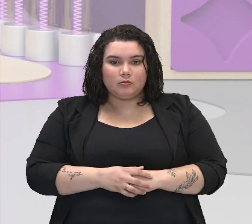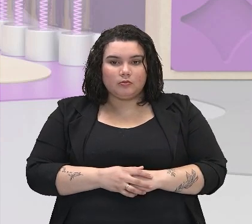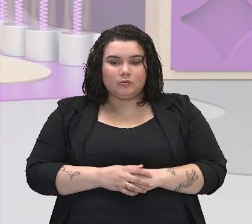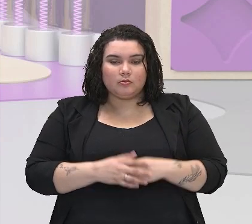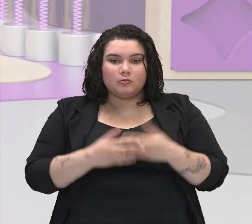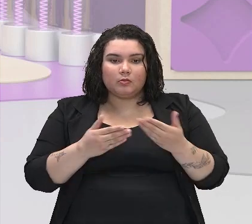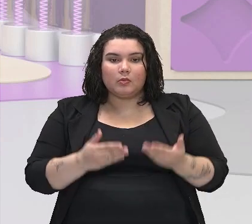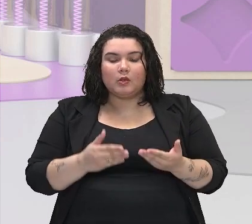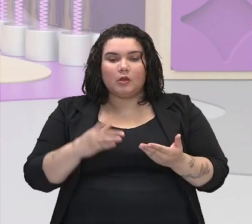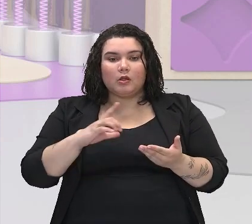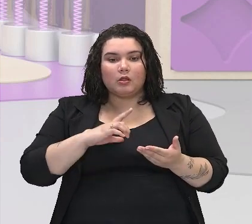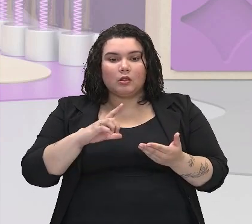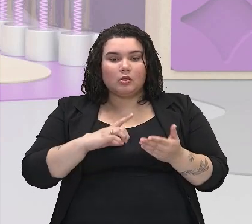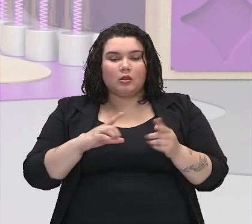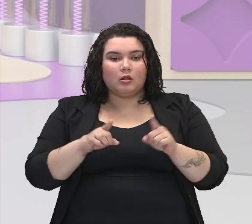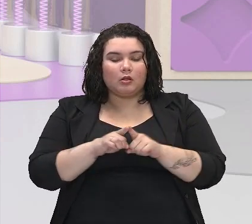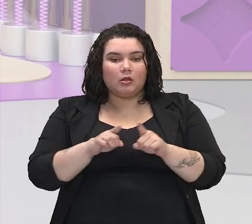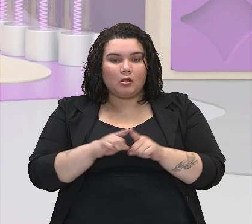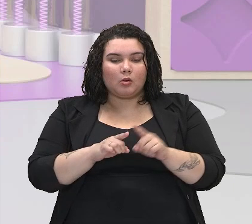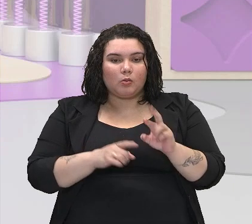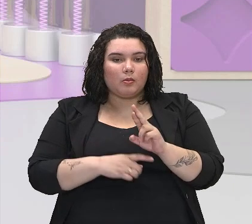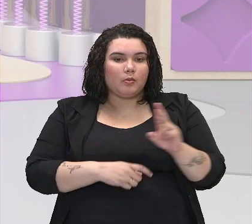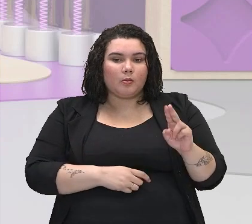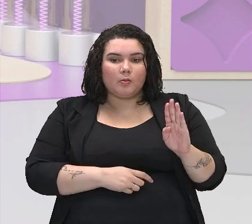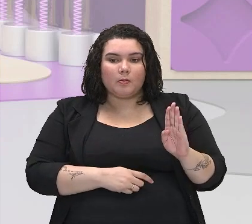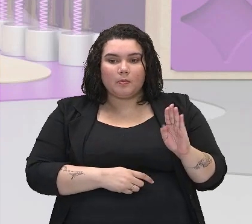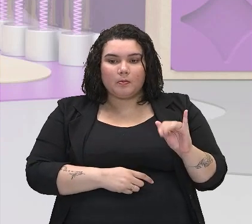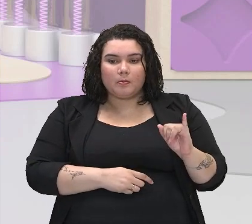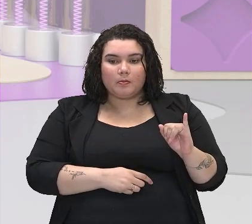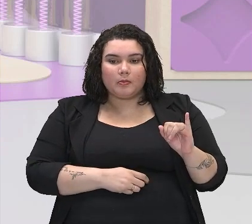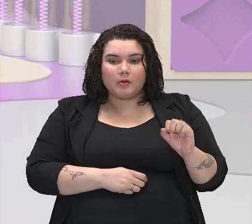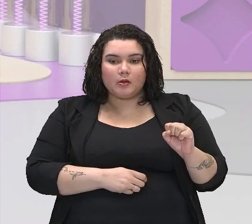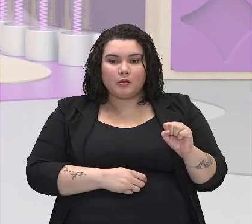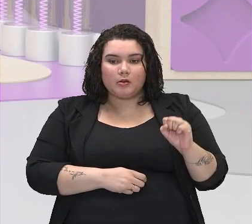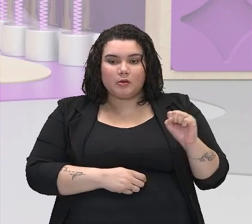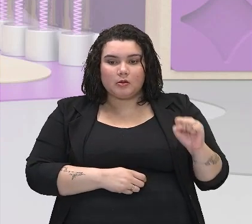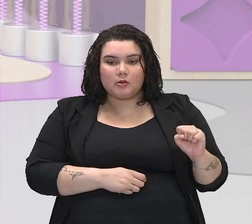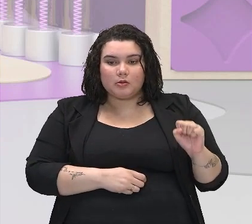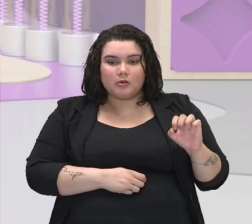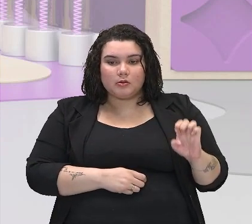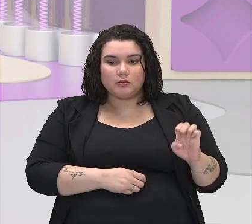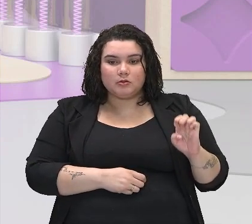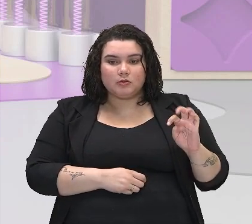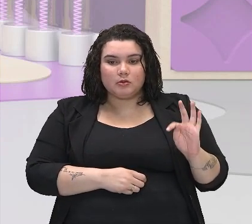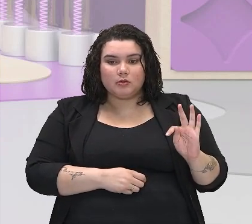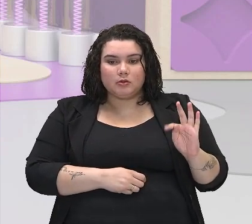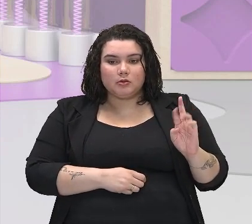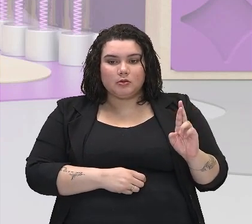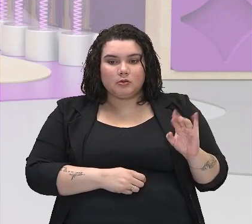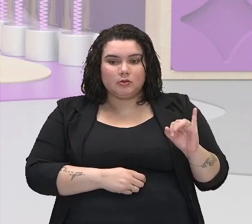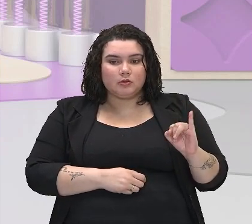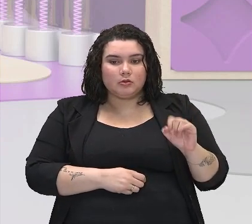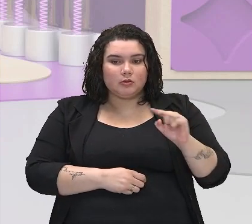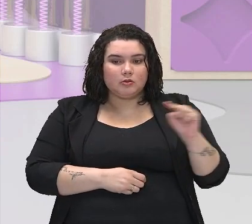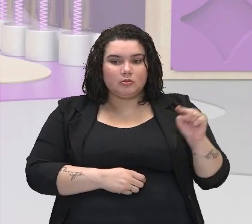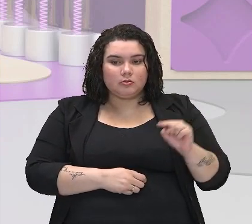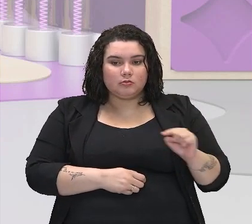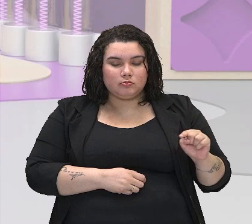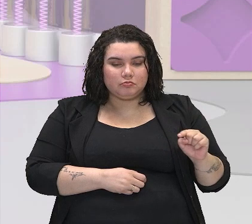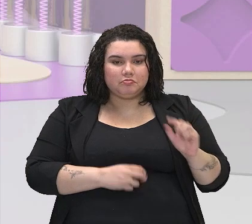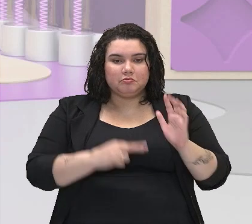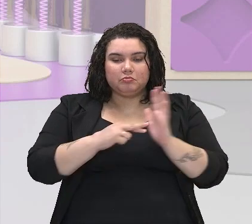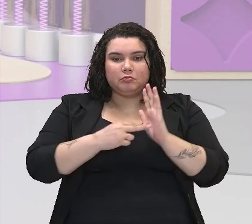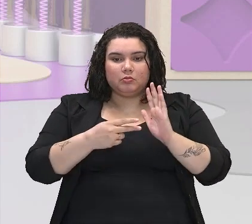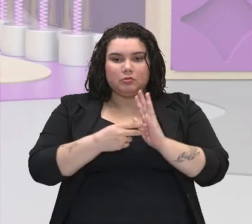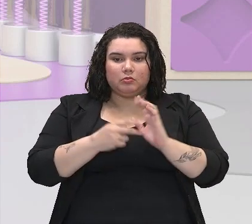aí nós temos também aí bissetriz. O que que é a bissetriz? Vejam que a bissetriz já